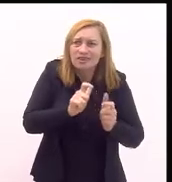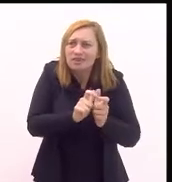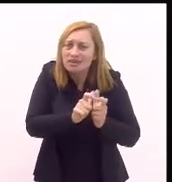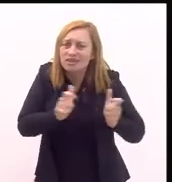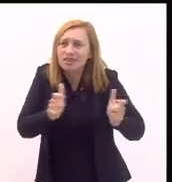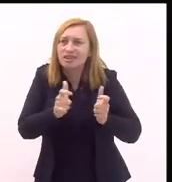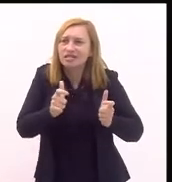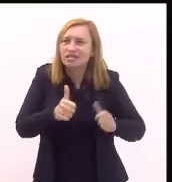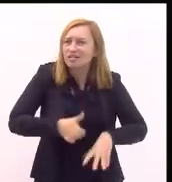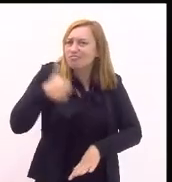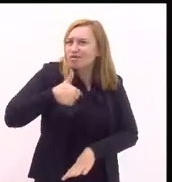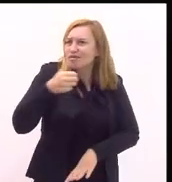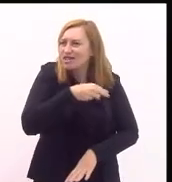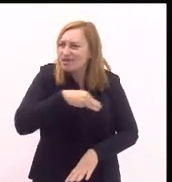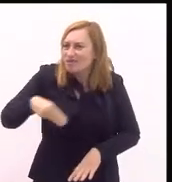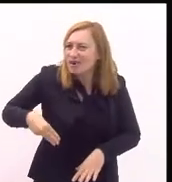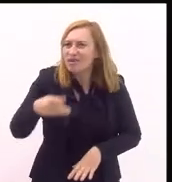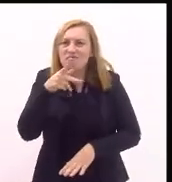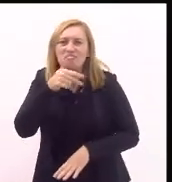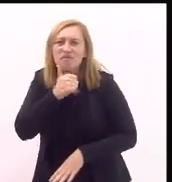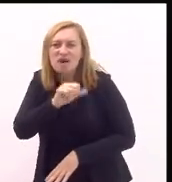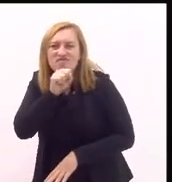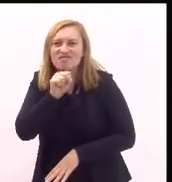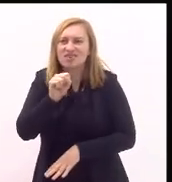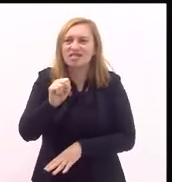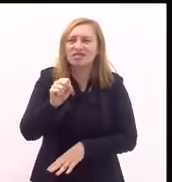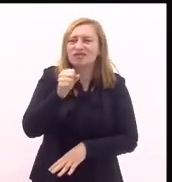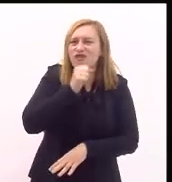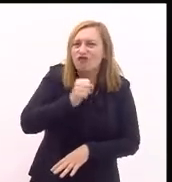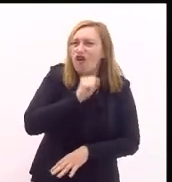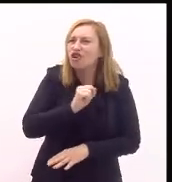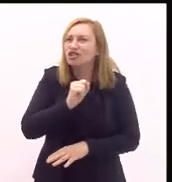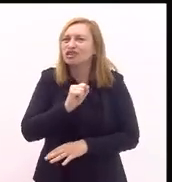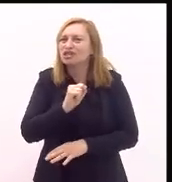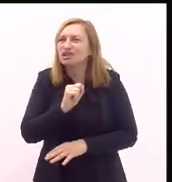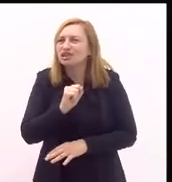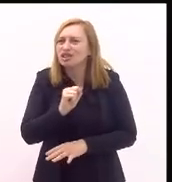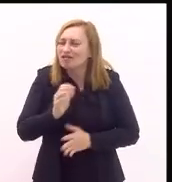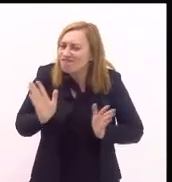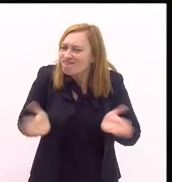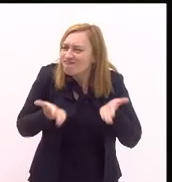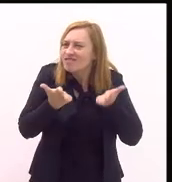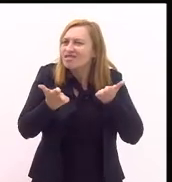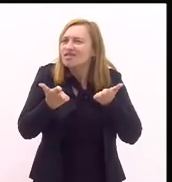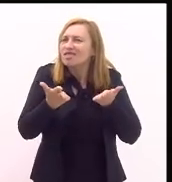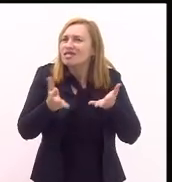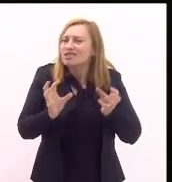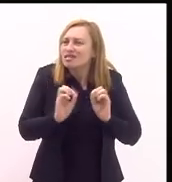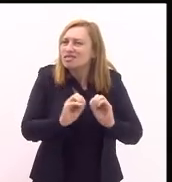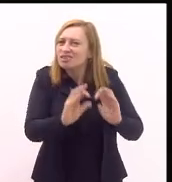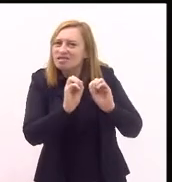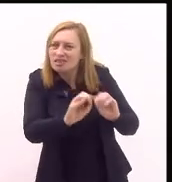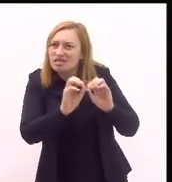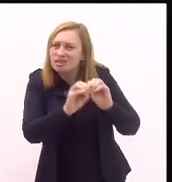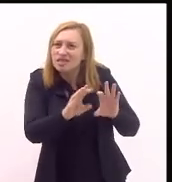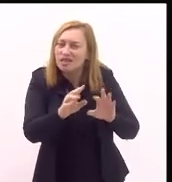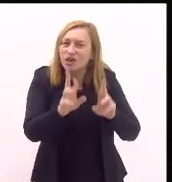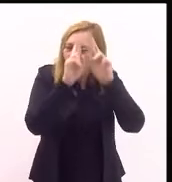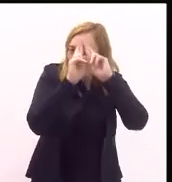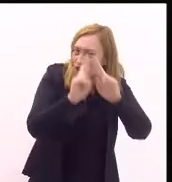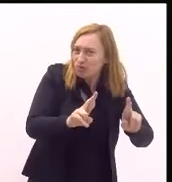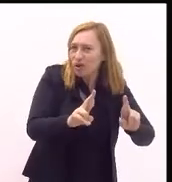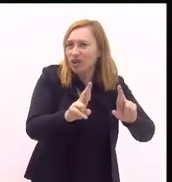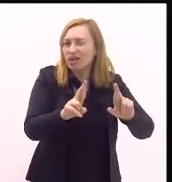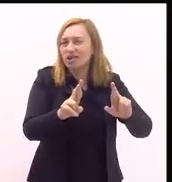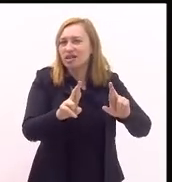as nossas primeiras mestras as nossas mães avós que nos ensinam o respeito